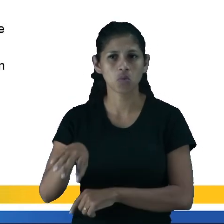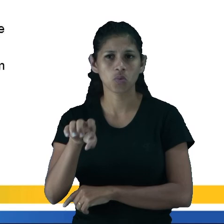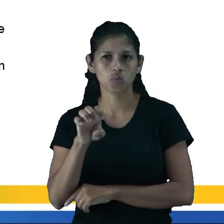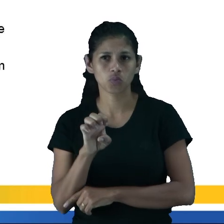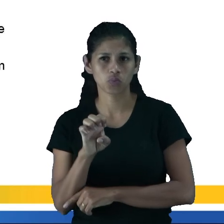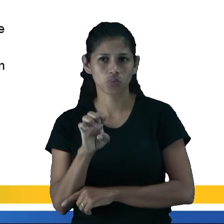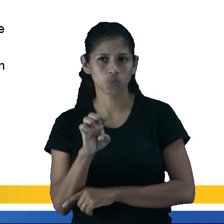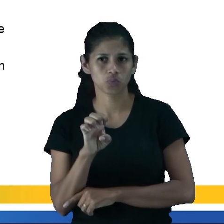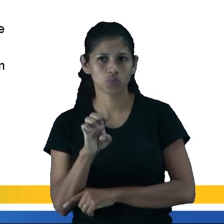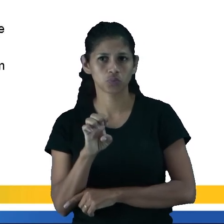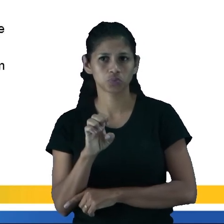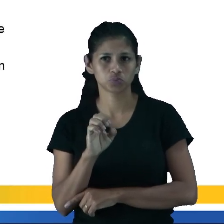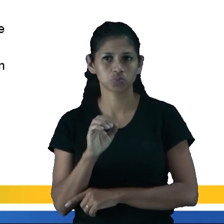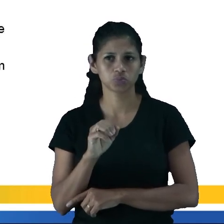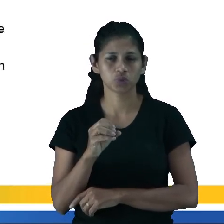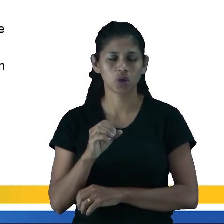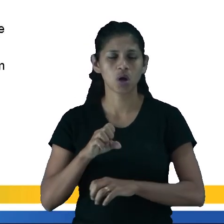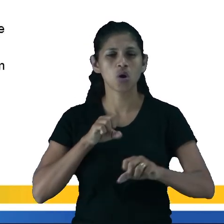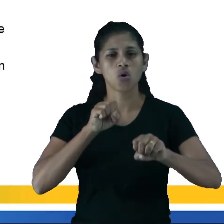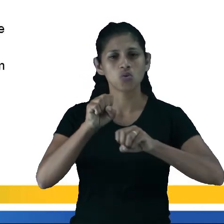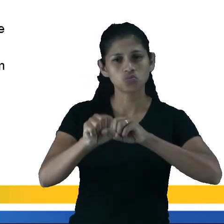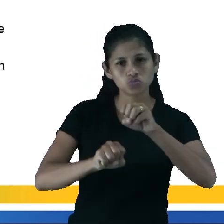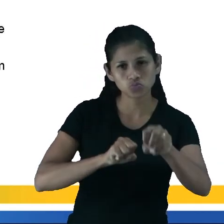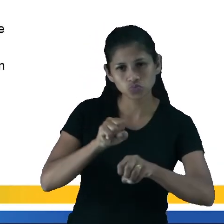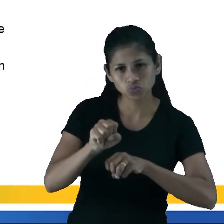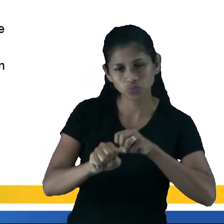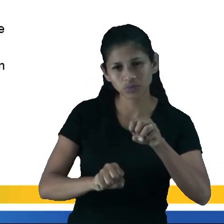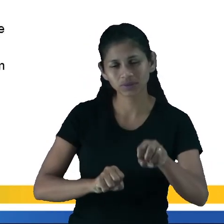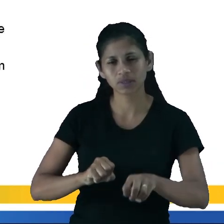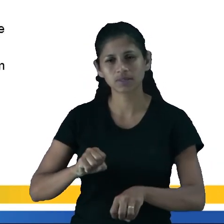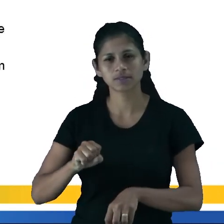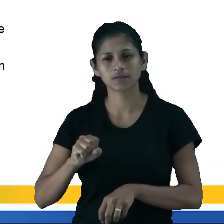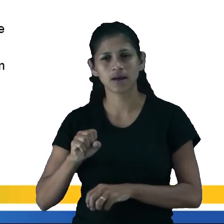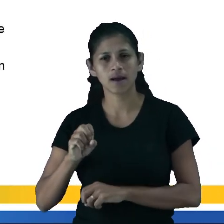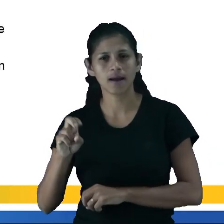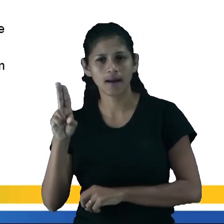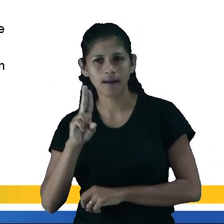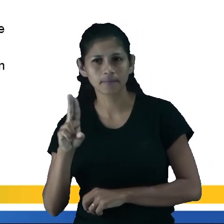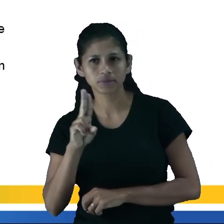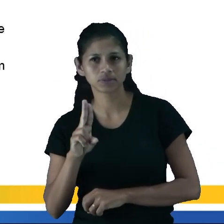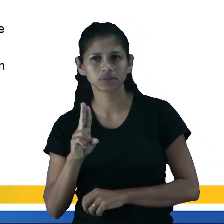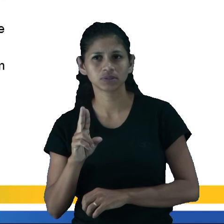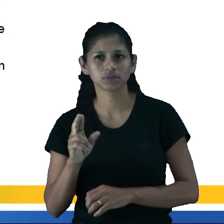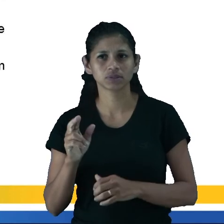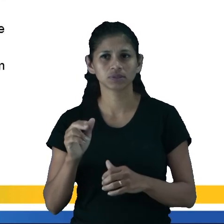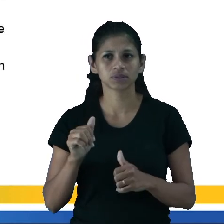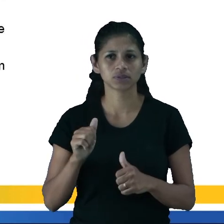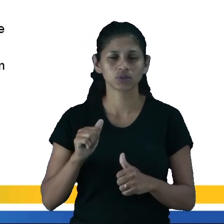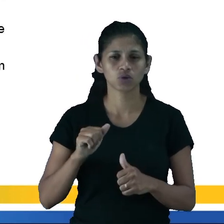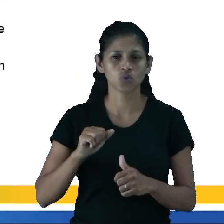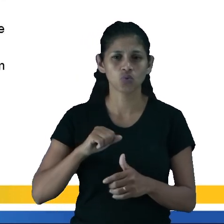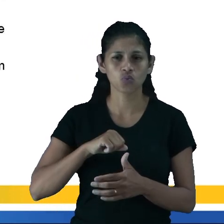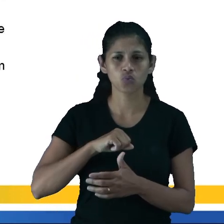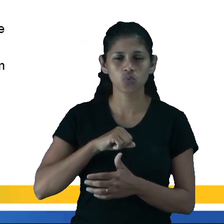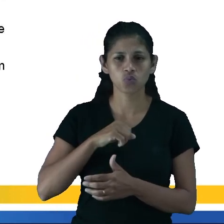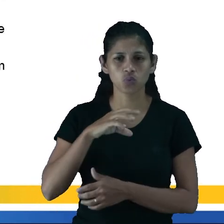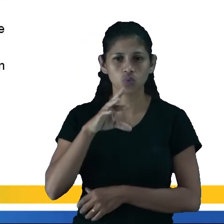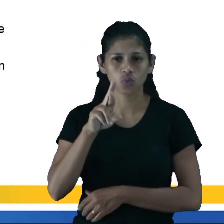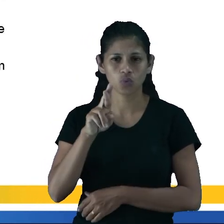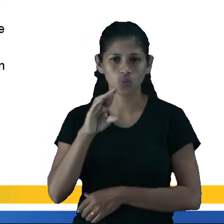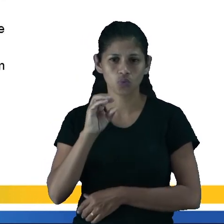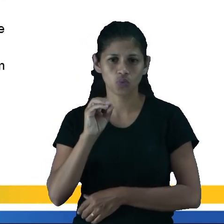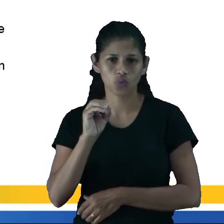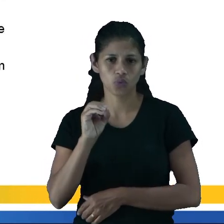e a realização de rodízios na utilização de carros particulares em grandes cidades contribuem para a piora das condições